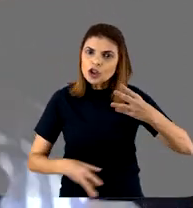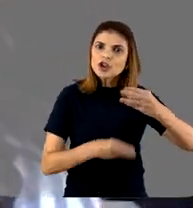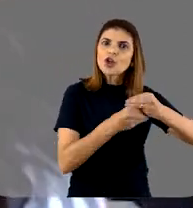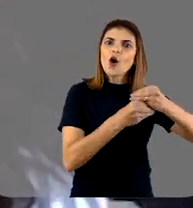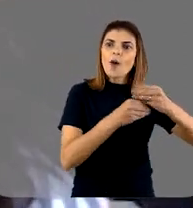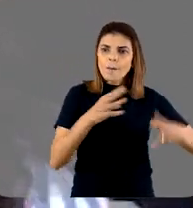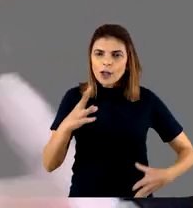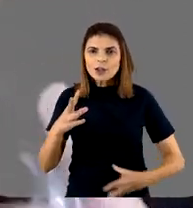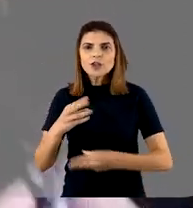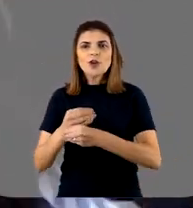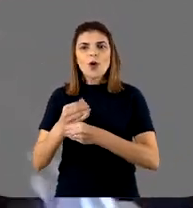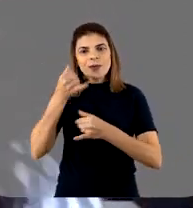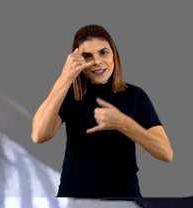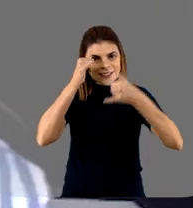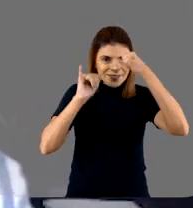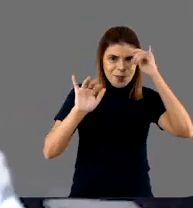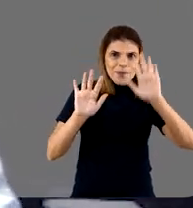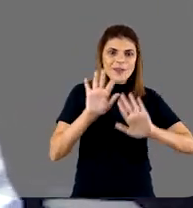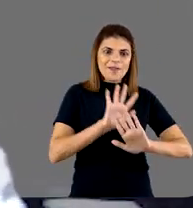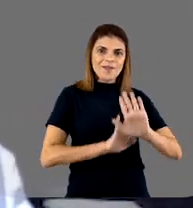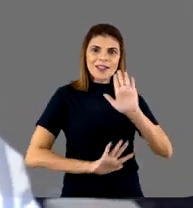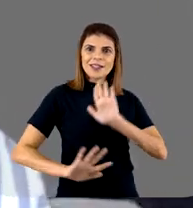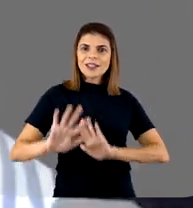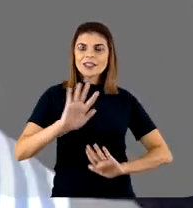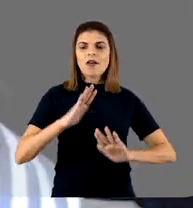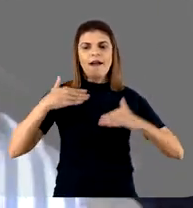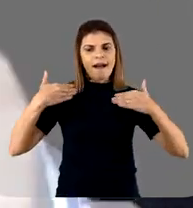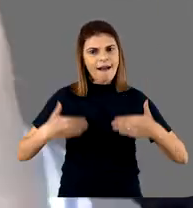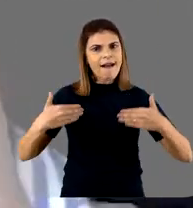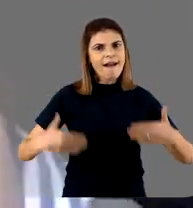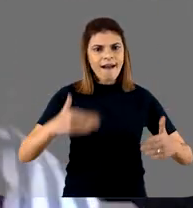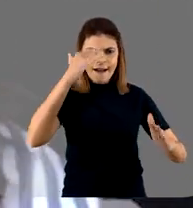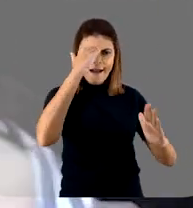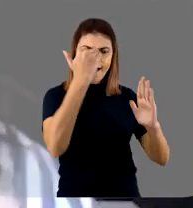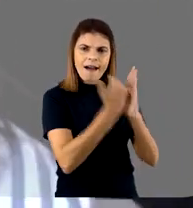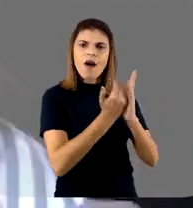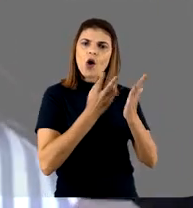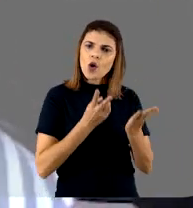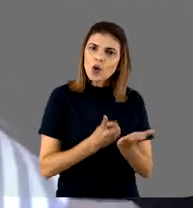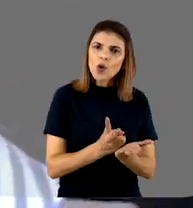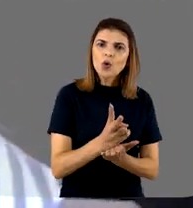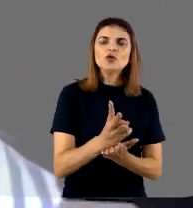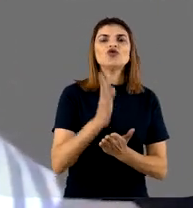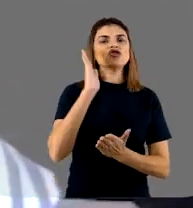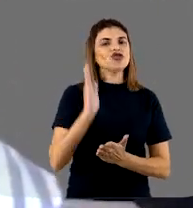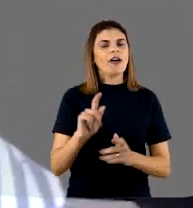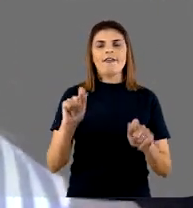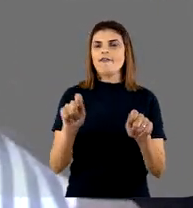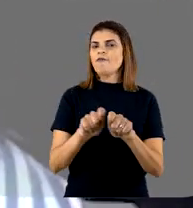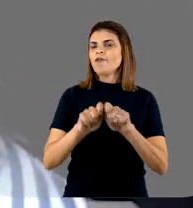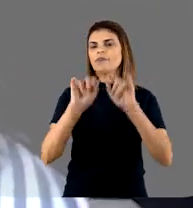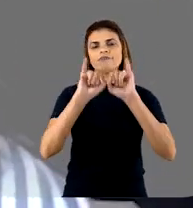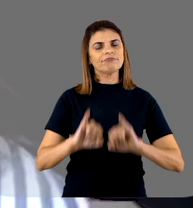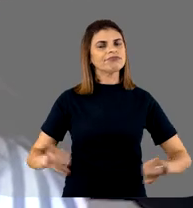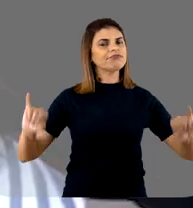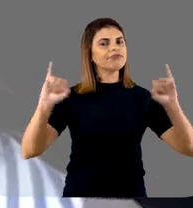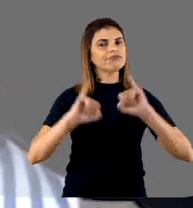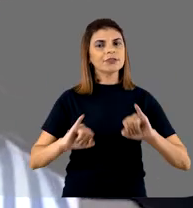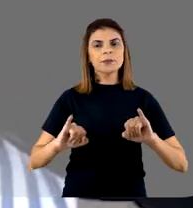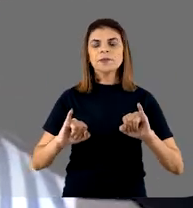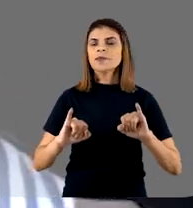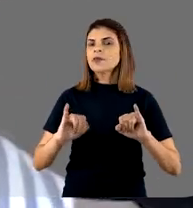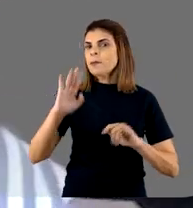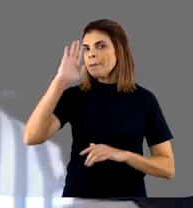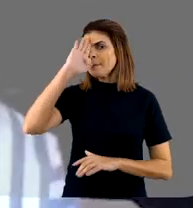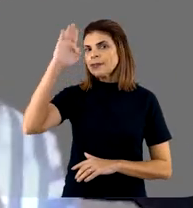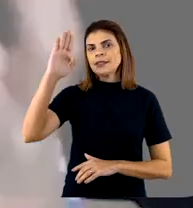Se somar né as medidas preventivas já estabelecidas que devem ser continuadas já estabelecidas como